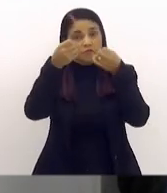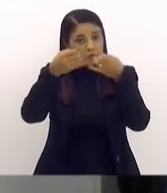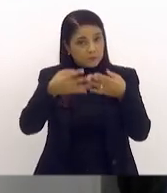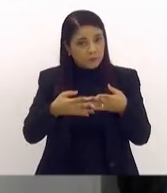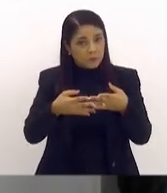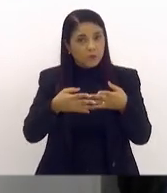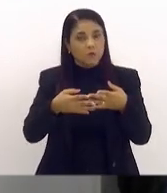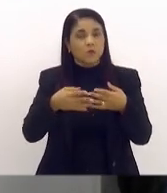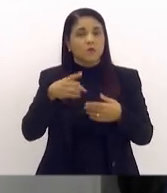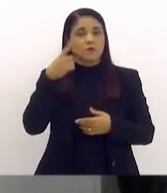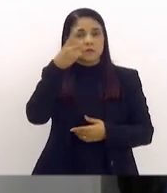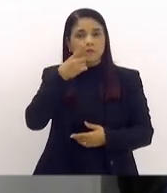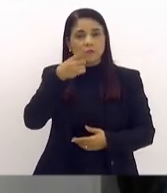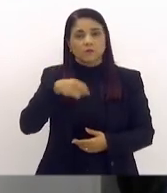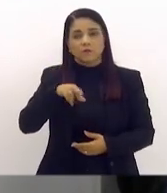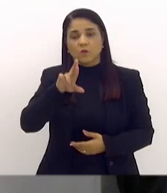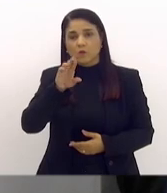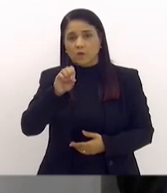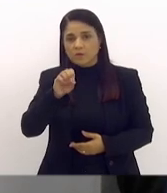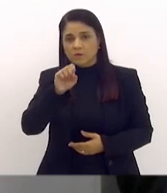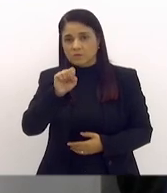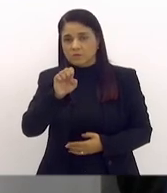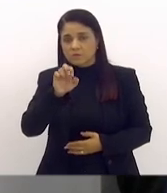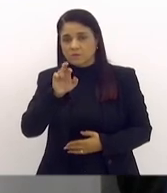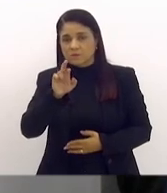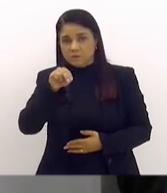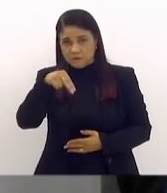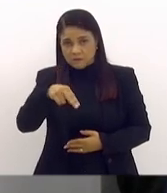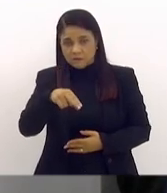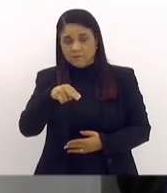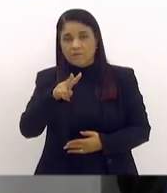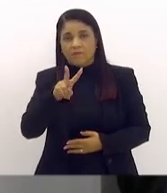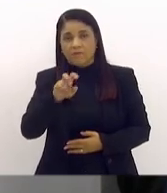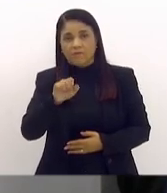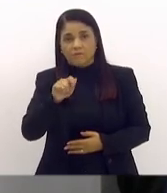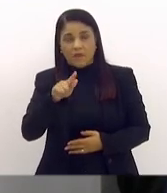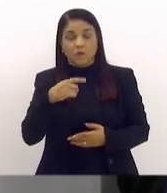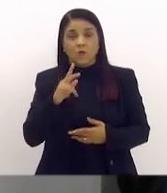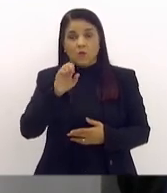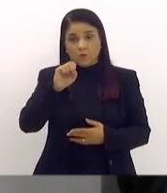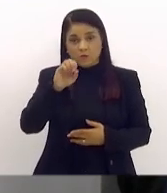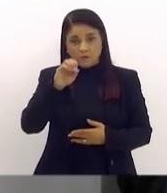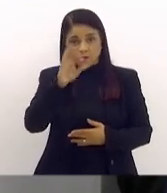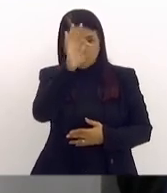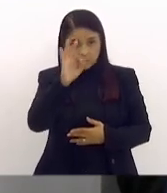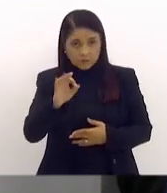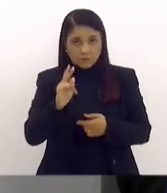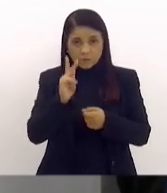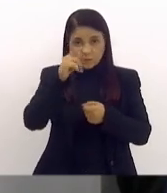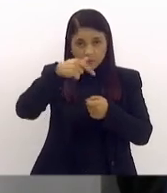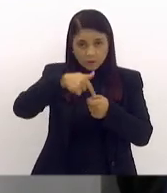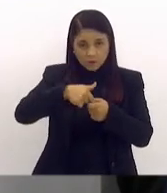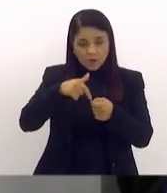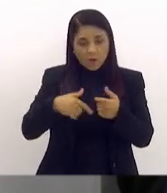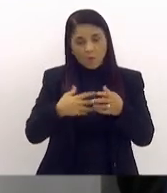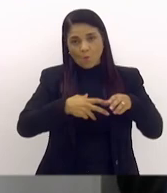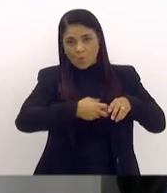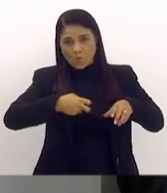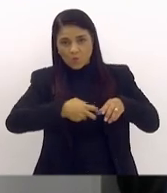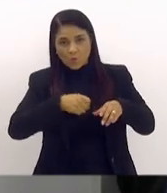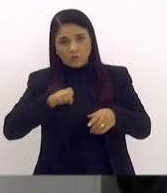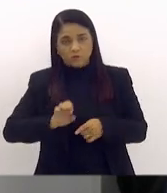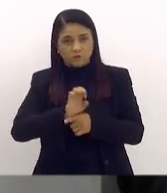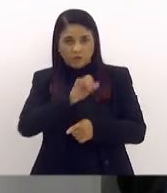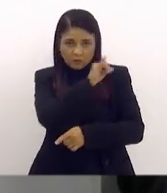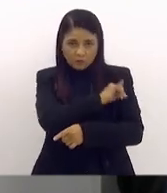nosso Deputado rosenverg Reis 80% da produção do petróleo é extraída do nosso Estado do Rio de Janeiro